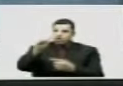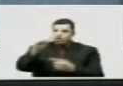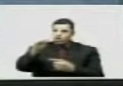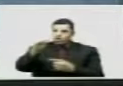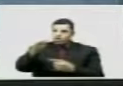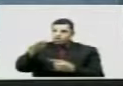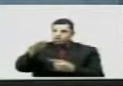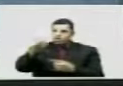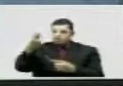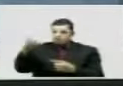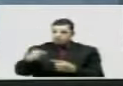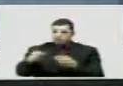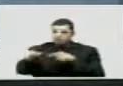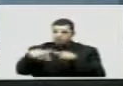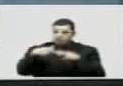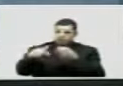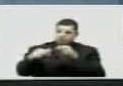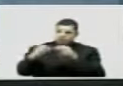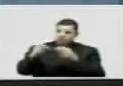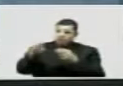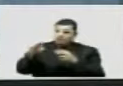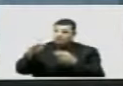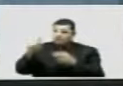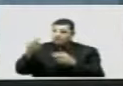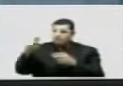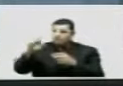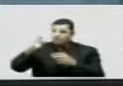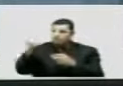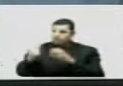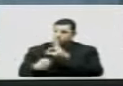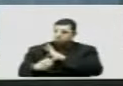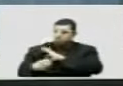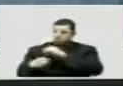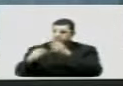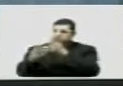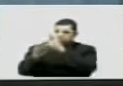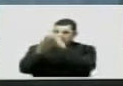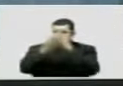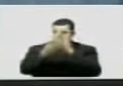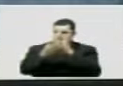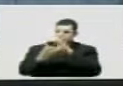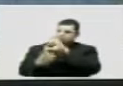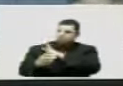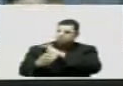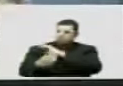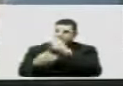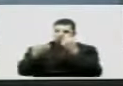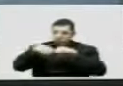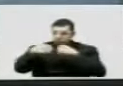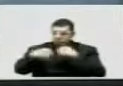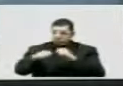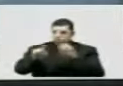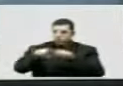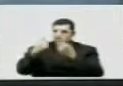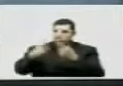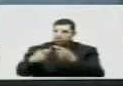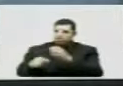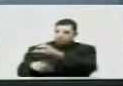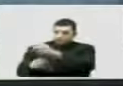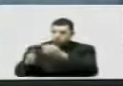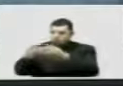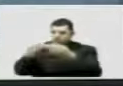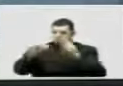800 milhões para equipamentos. Todos os policiais terão sua arma, os policiais não precisarão mais ter que